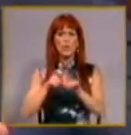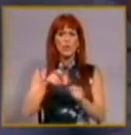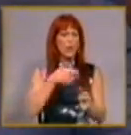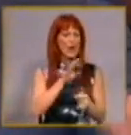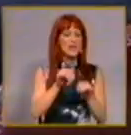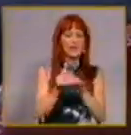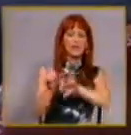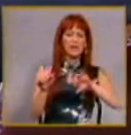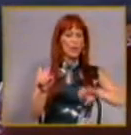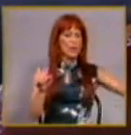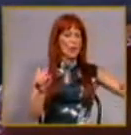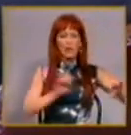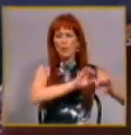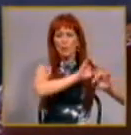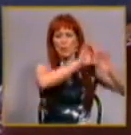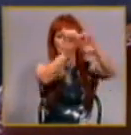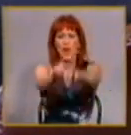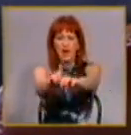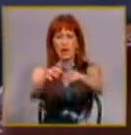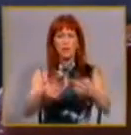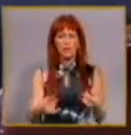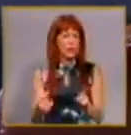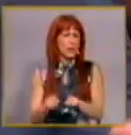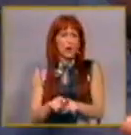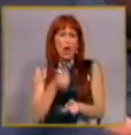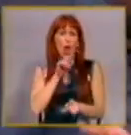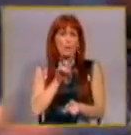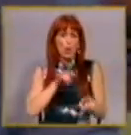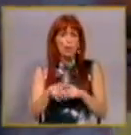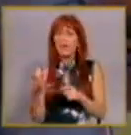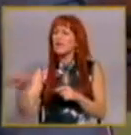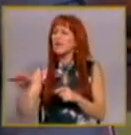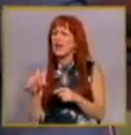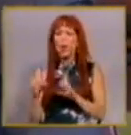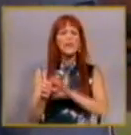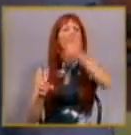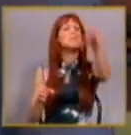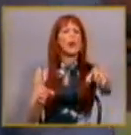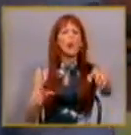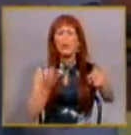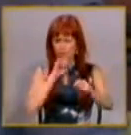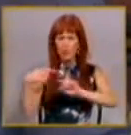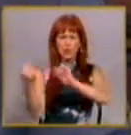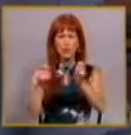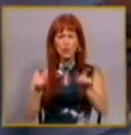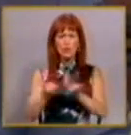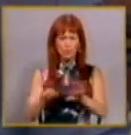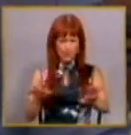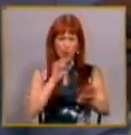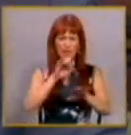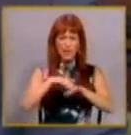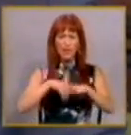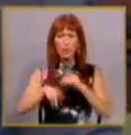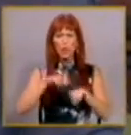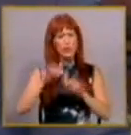a tirar de um lado para pôr no outro. Precisamos discutir exatamente... É uma questão de opção política. Onde é que se tira e onde é que se põe. É possível essa discussão e devemos fazê-lo. Há uma em